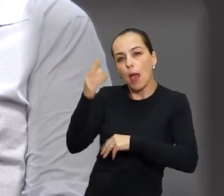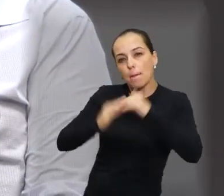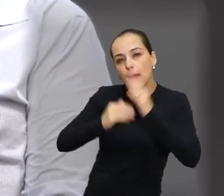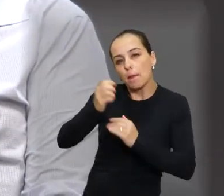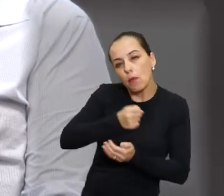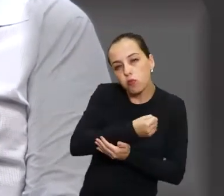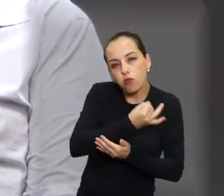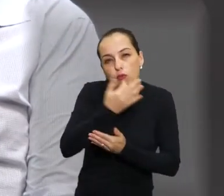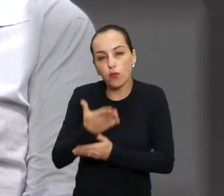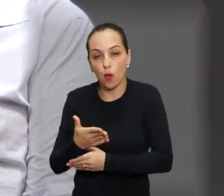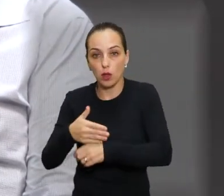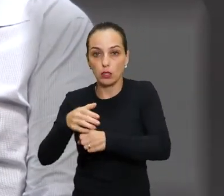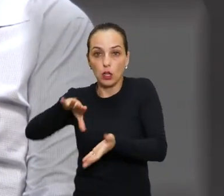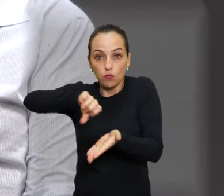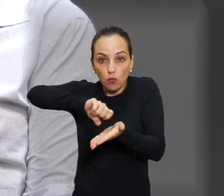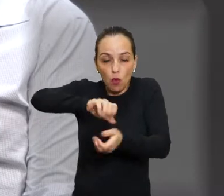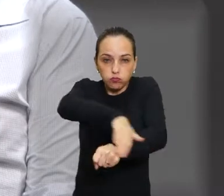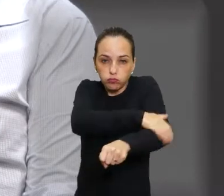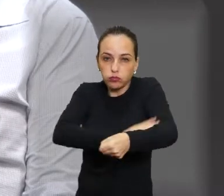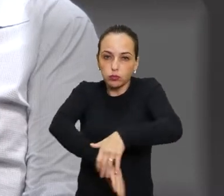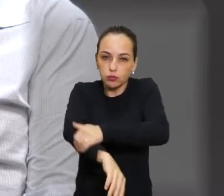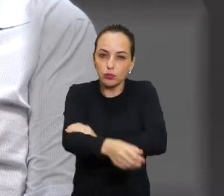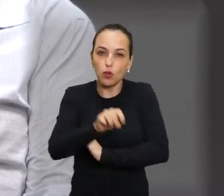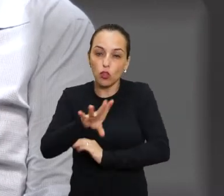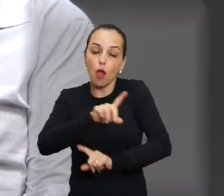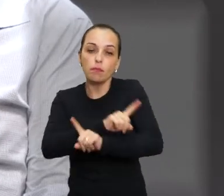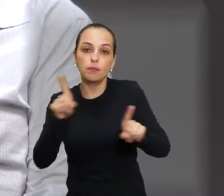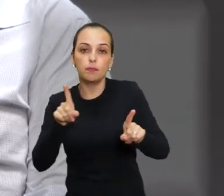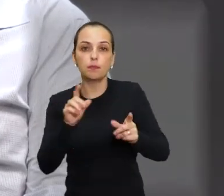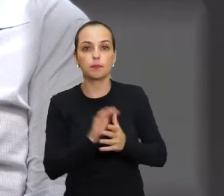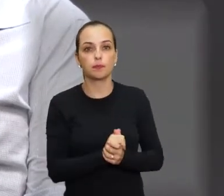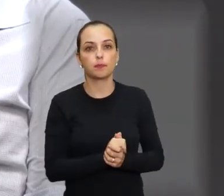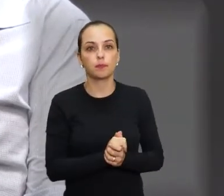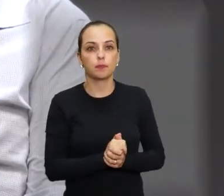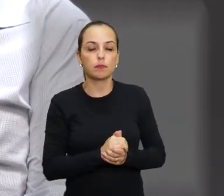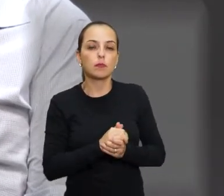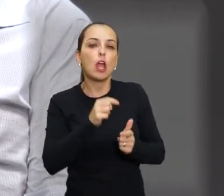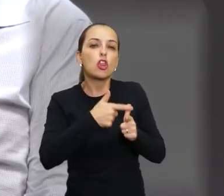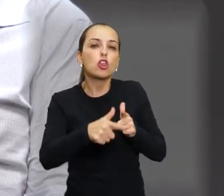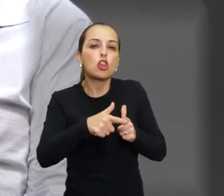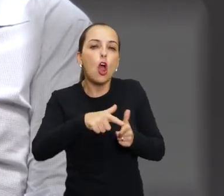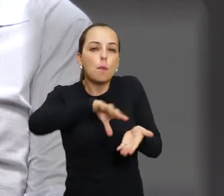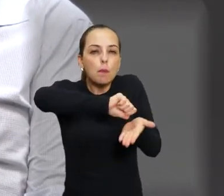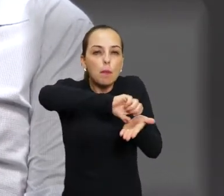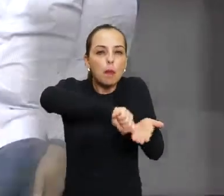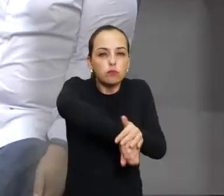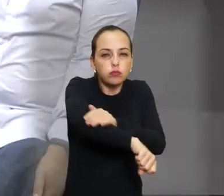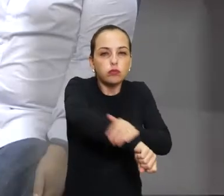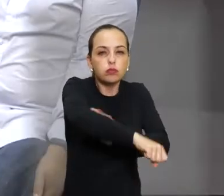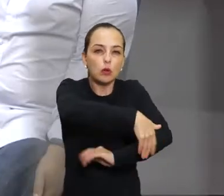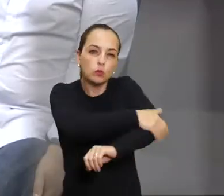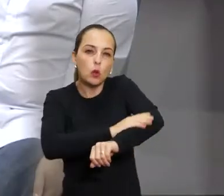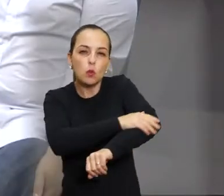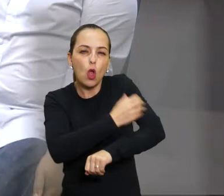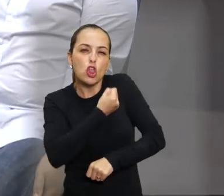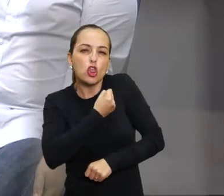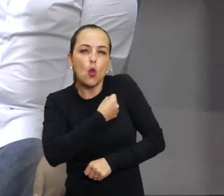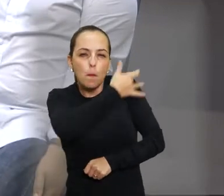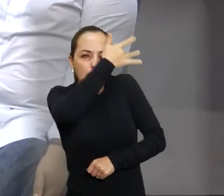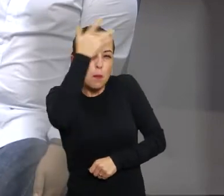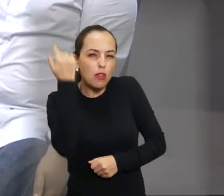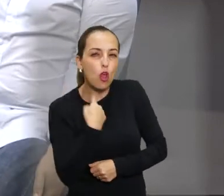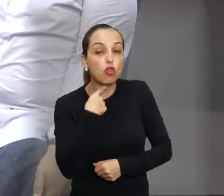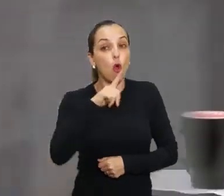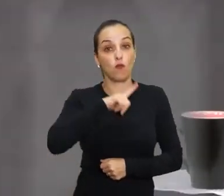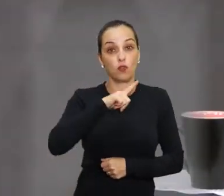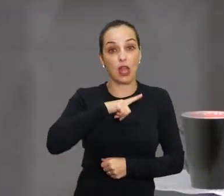caixa grande que cabe um monte de coisa, não é só o filtro solar que cabe lá dentro. Sim. E em relação ao filtro solar, muita gente fica na dúvida na hora